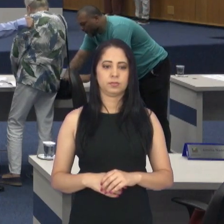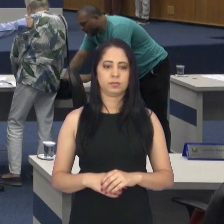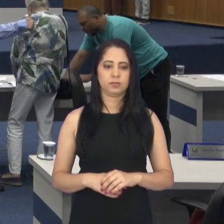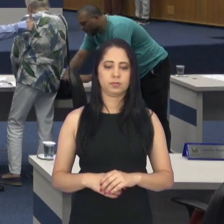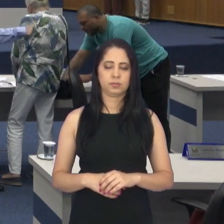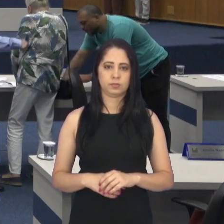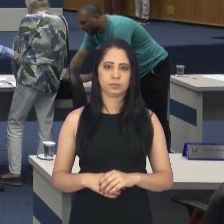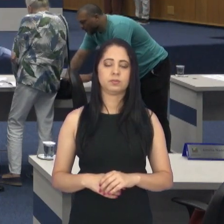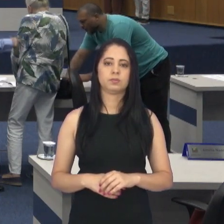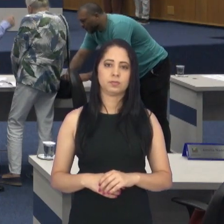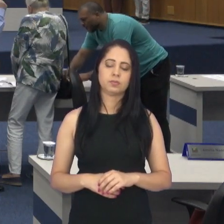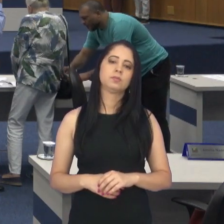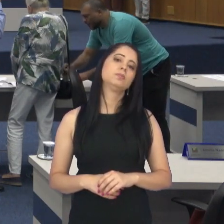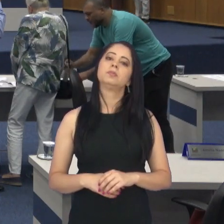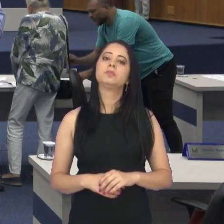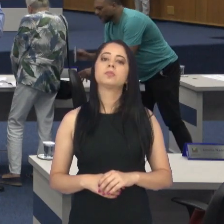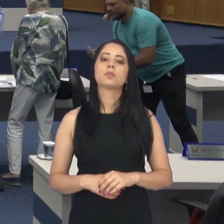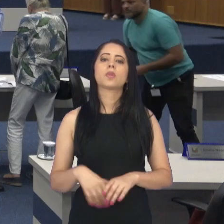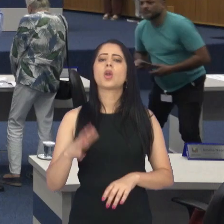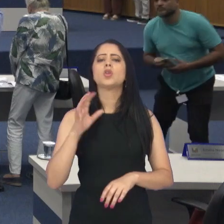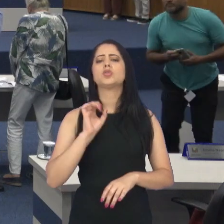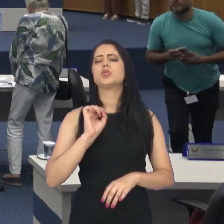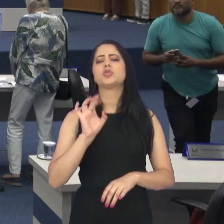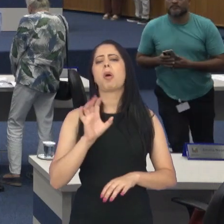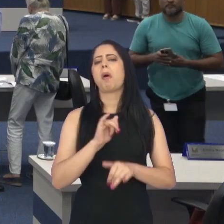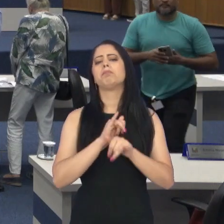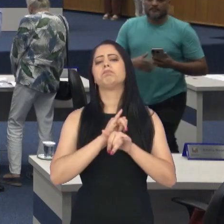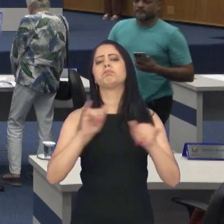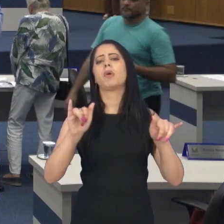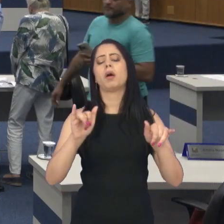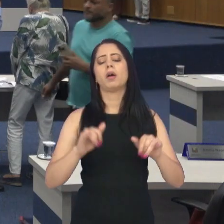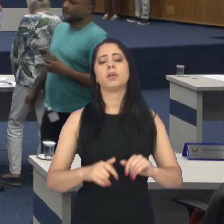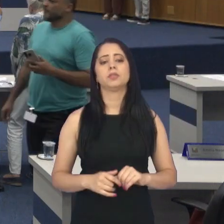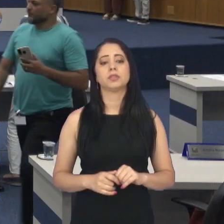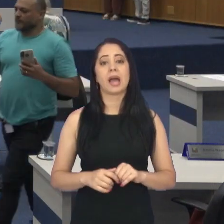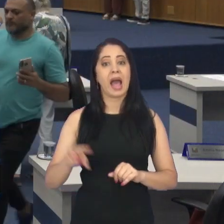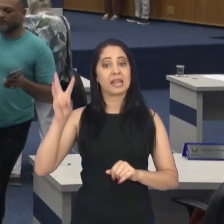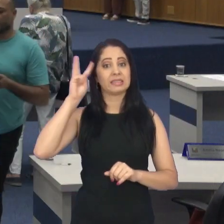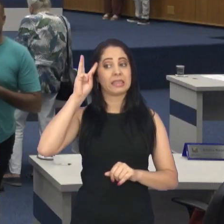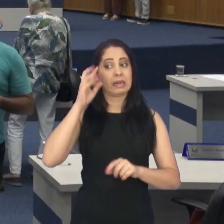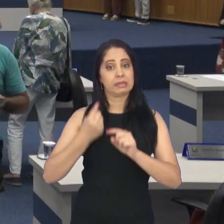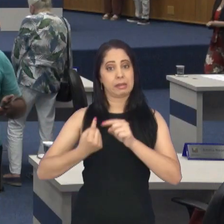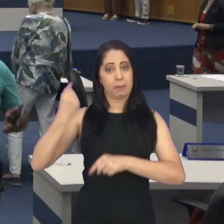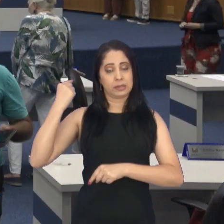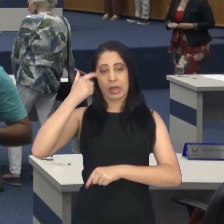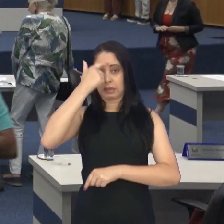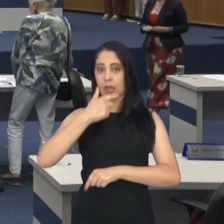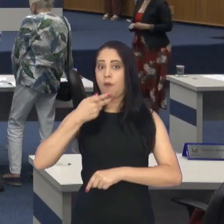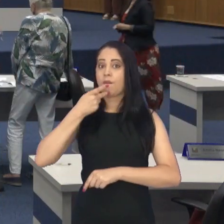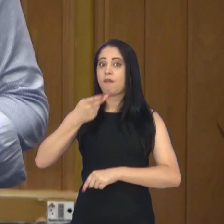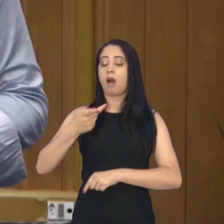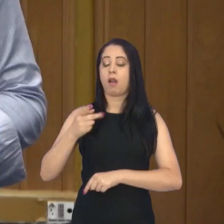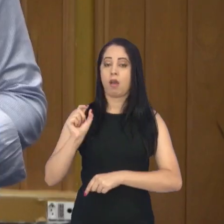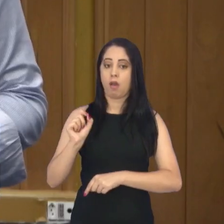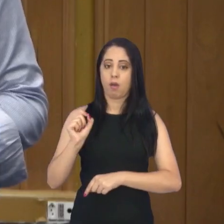Senhor presidente, eu quero aqui só comunicar aos senhores que eu falei na terça-feira passada que nós